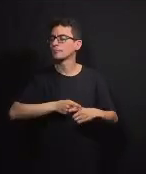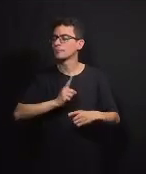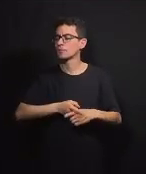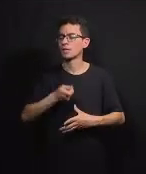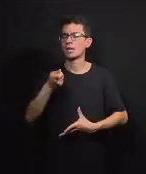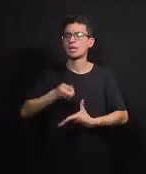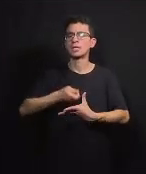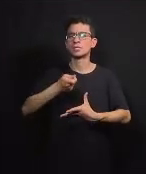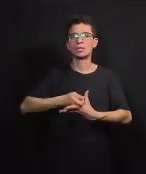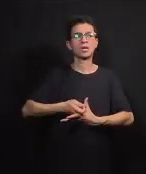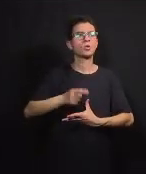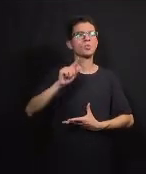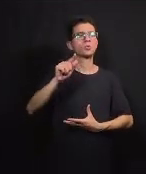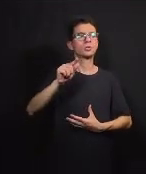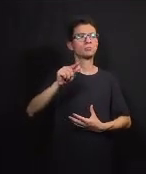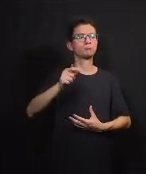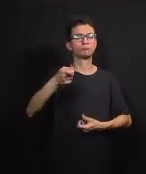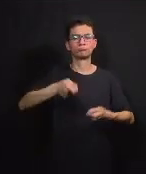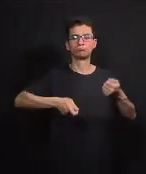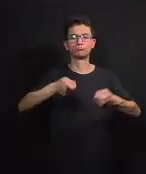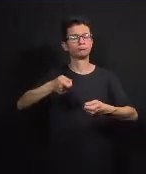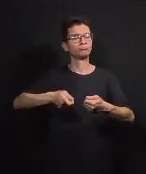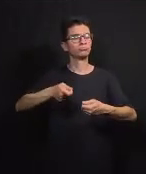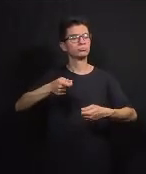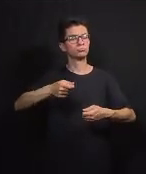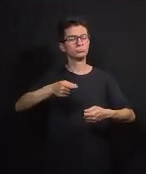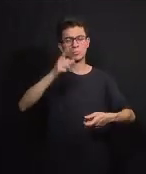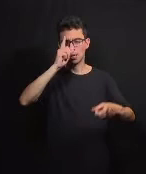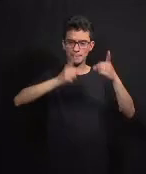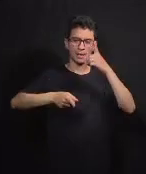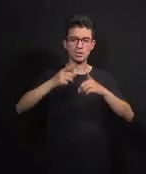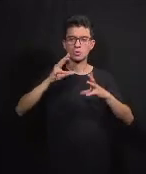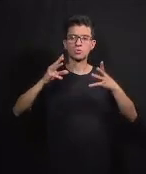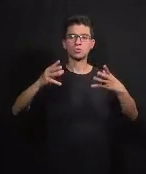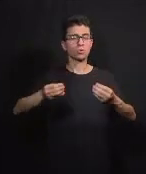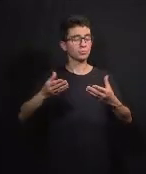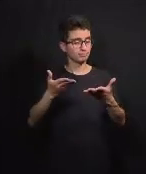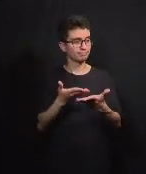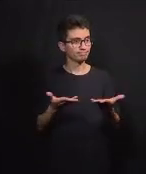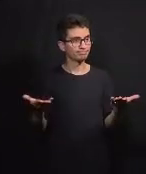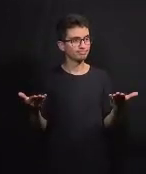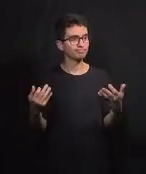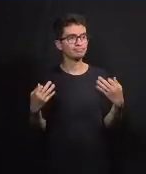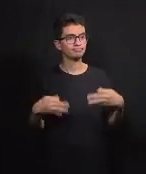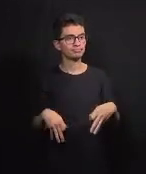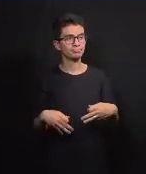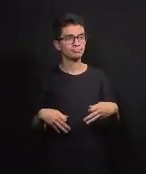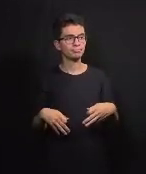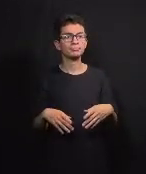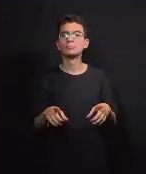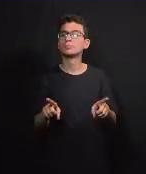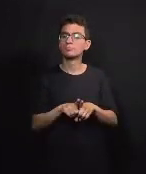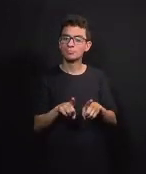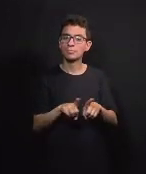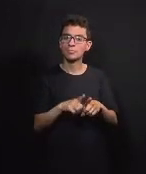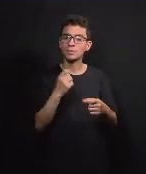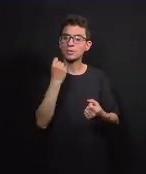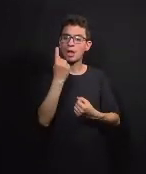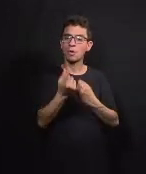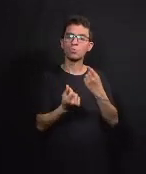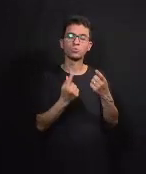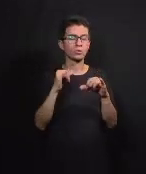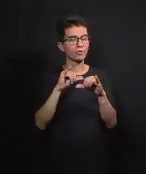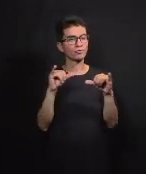reivindicar um regime que é estranho às tradições chinesas. Mas há também quem diga que